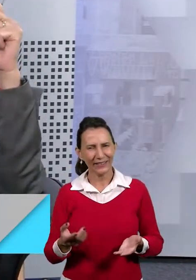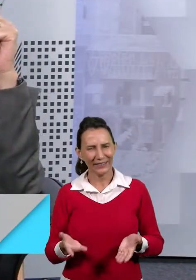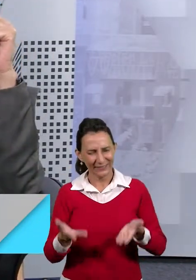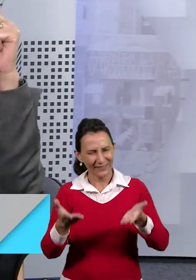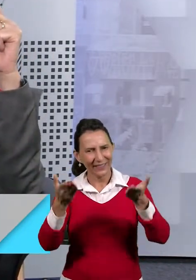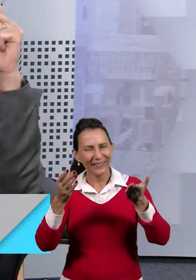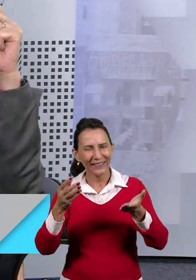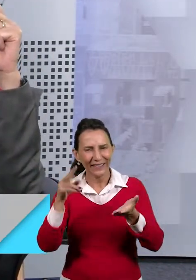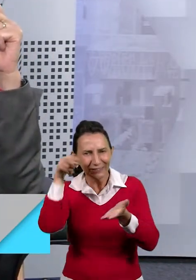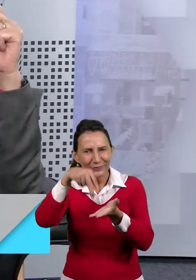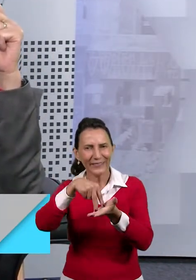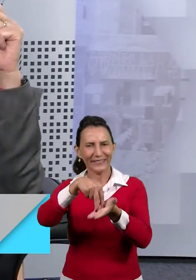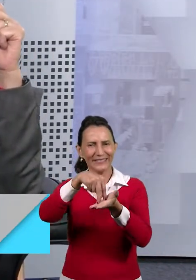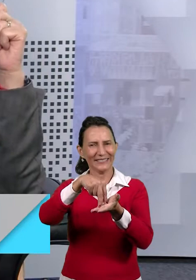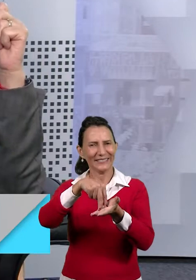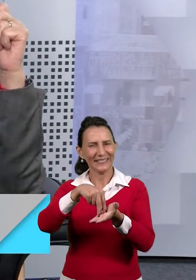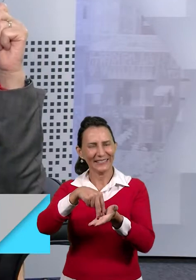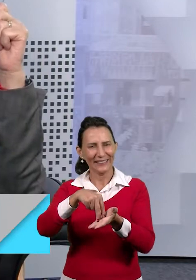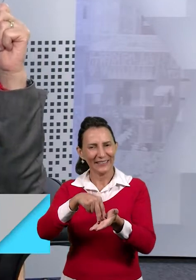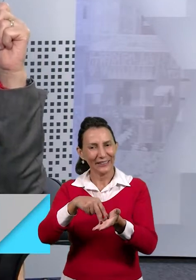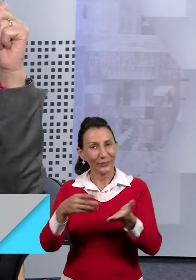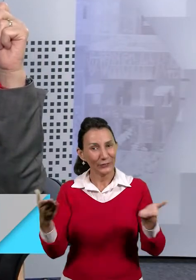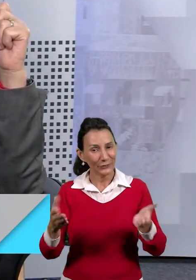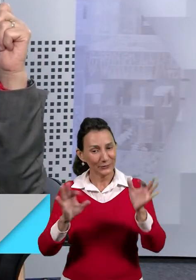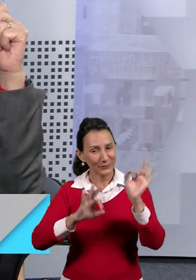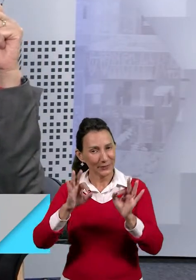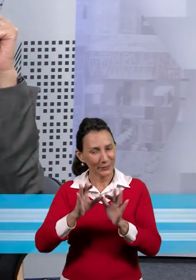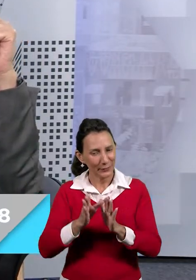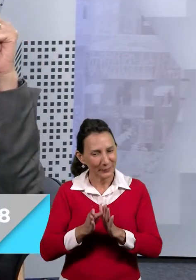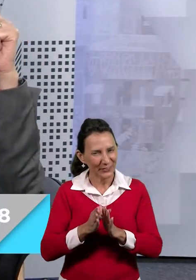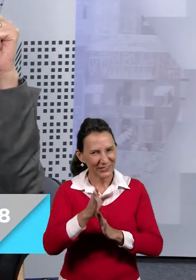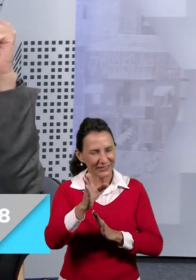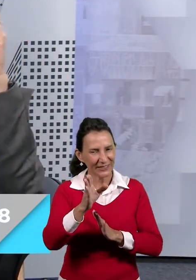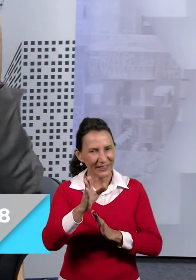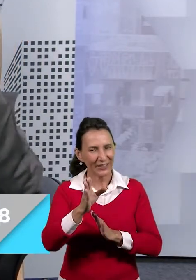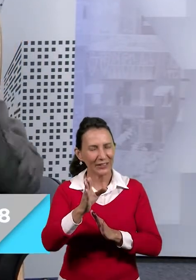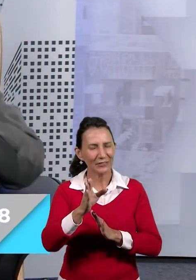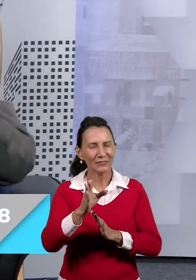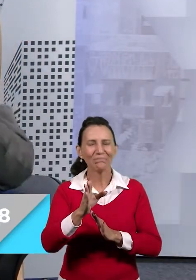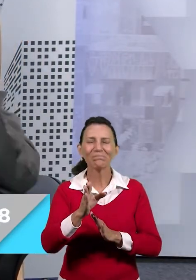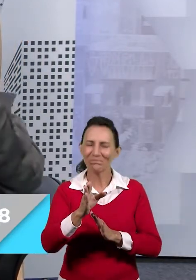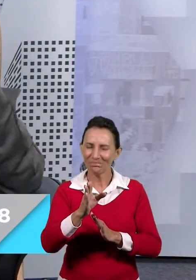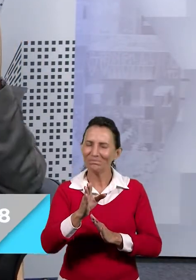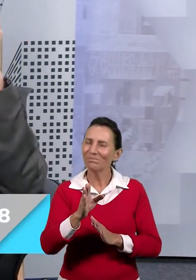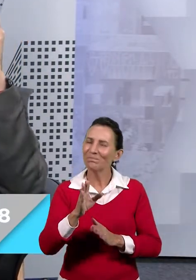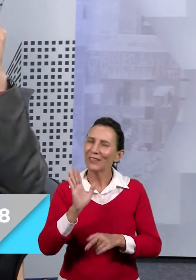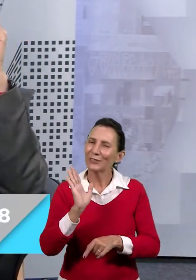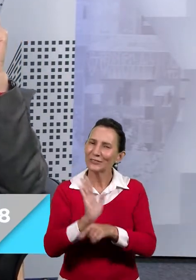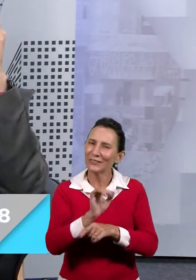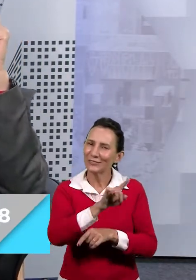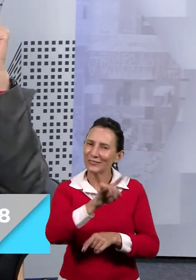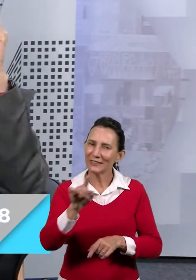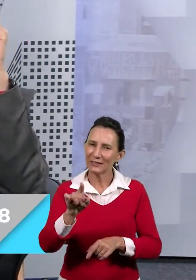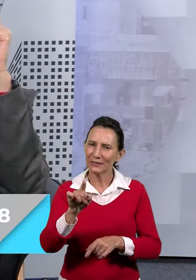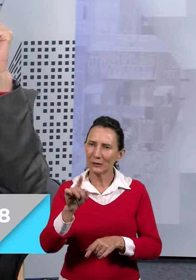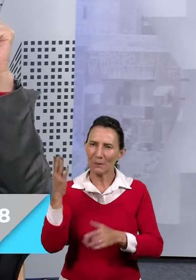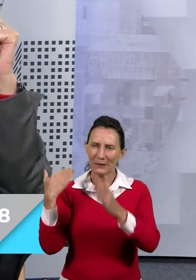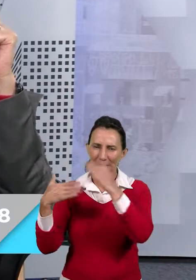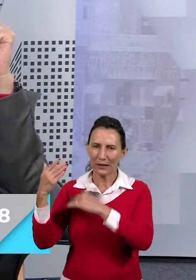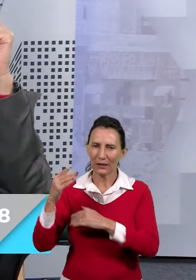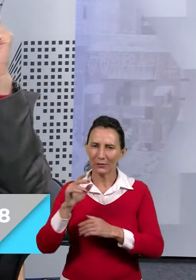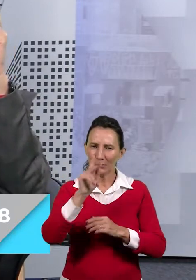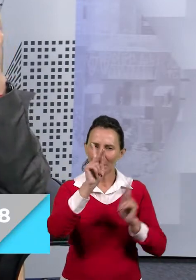É para isso que a voz do conselho chegou até você. Traição, eu já tive em todos os níveis aí. Mas eu